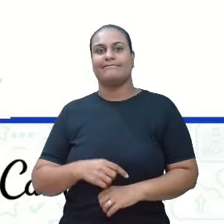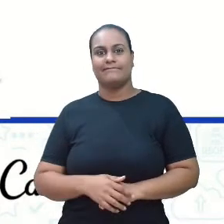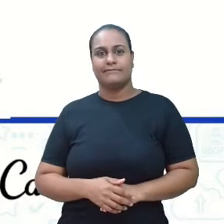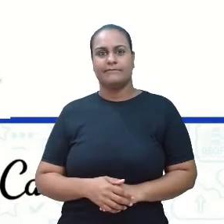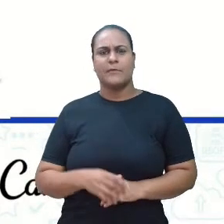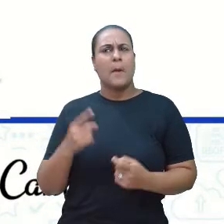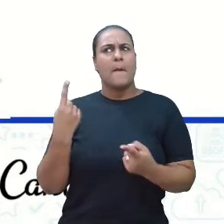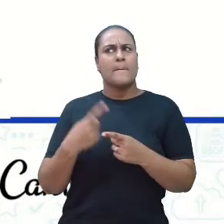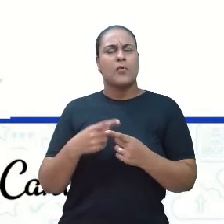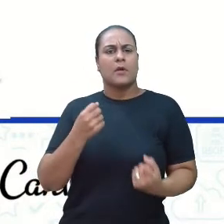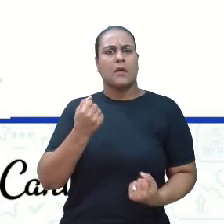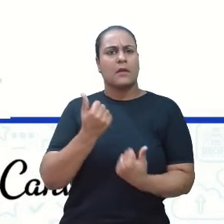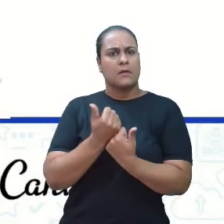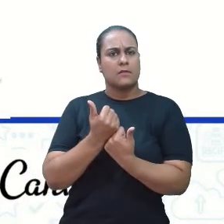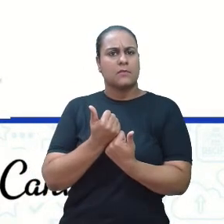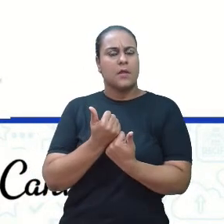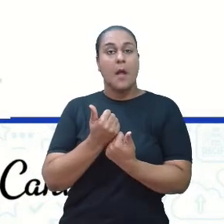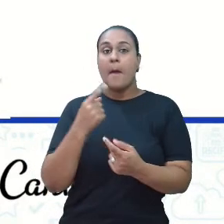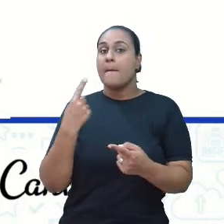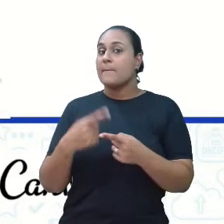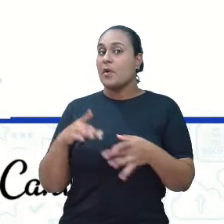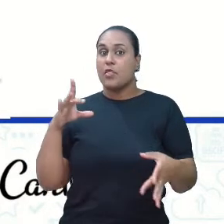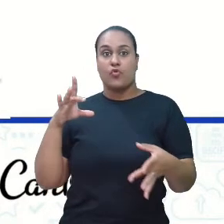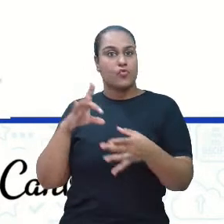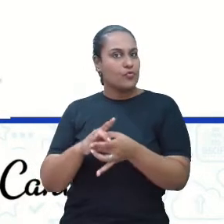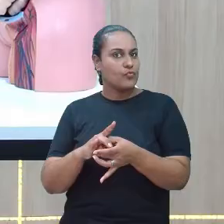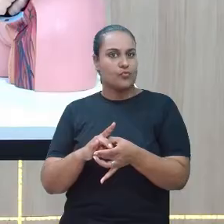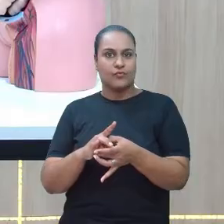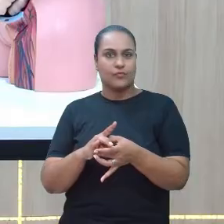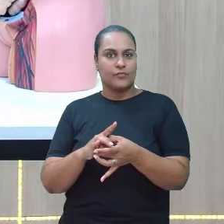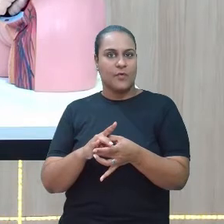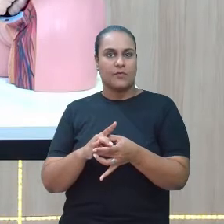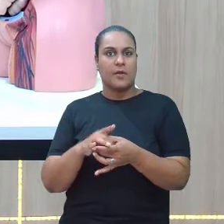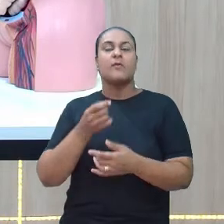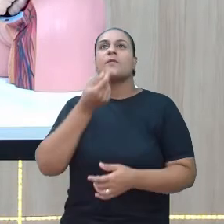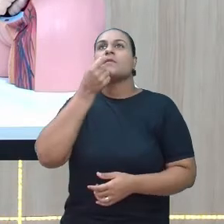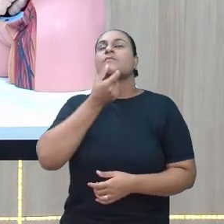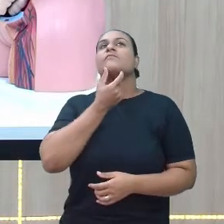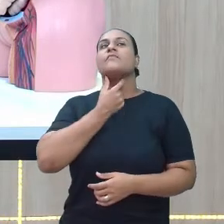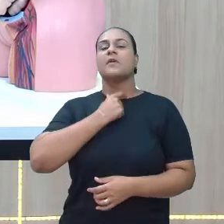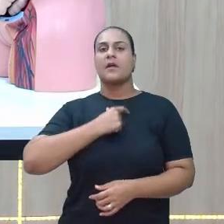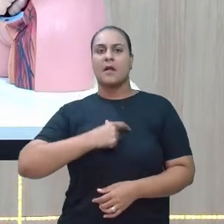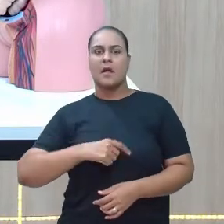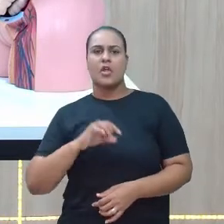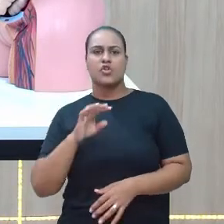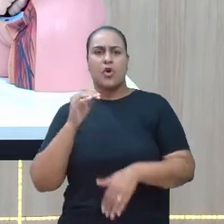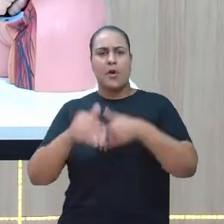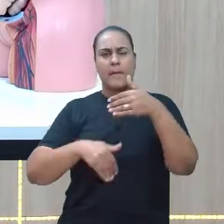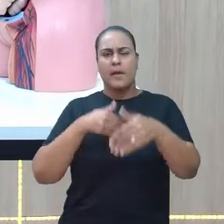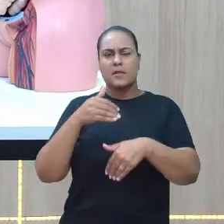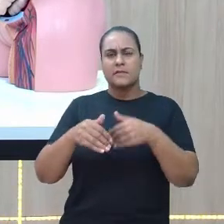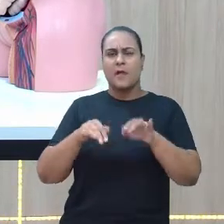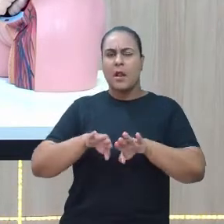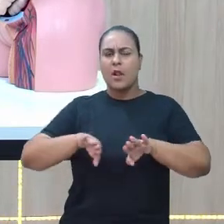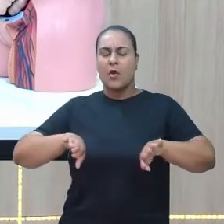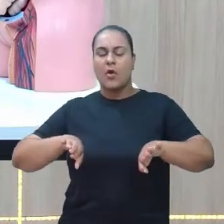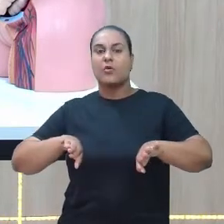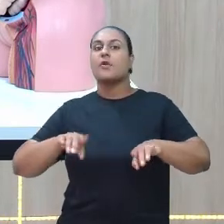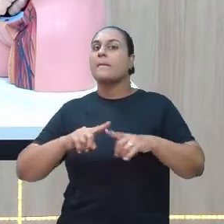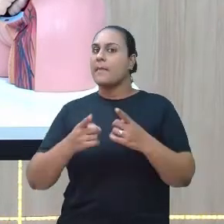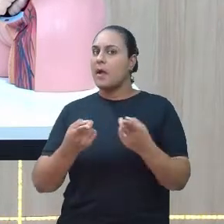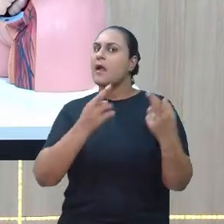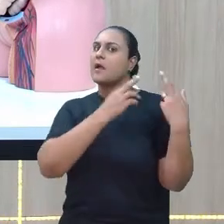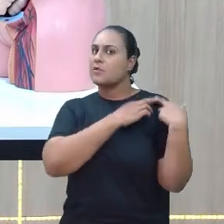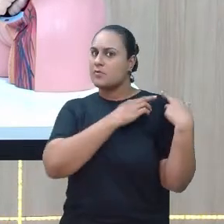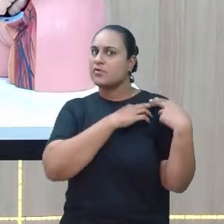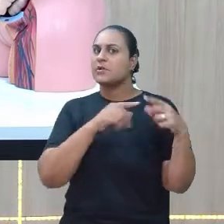eles não estão interligados como os órgãos que nós vimos, né? Eles participam afastadamente, mas eles são responsáveis